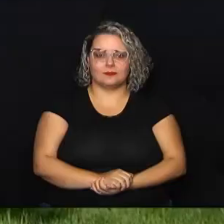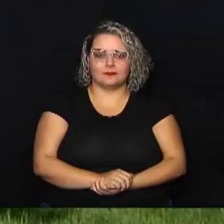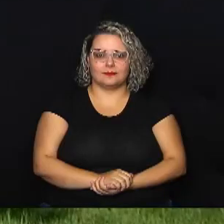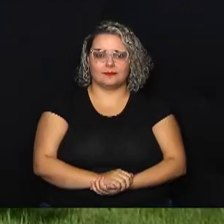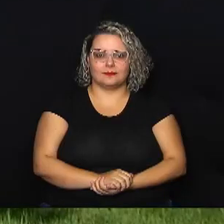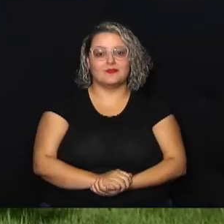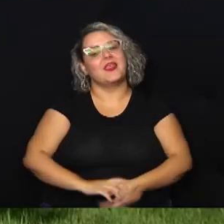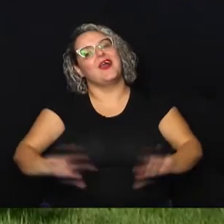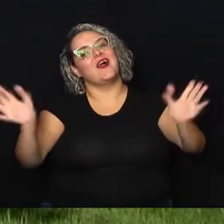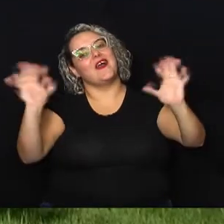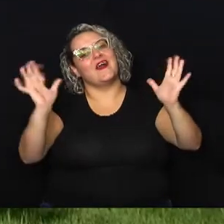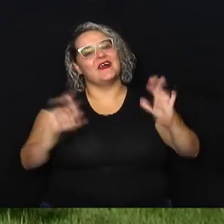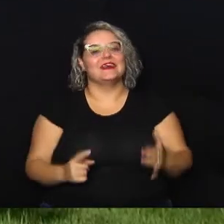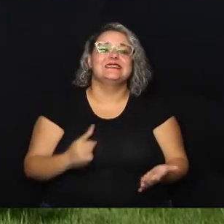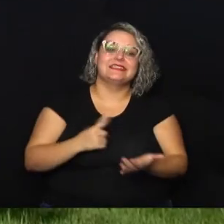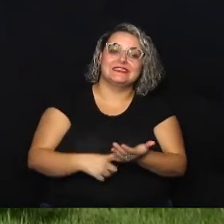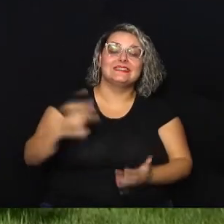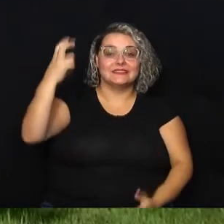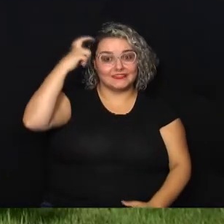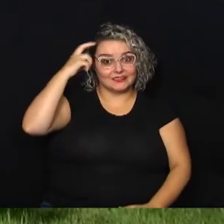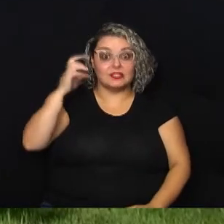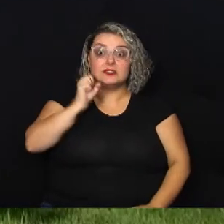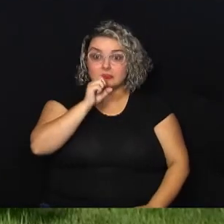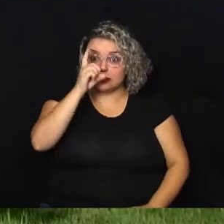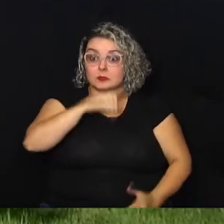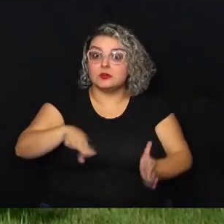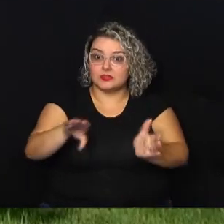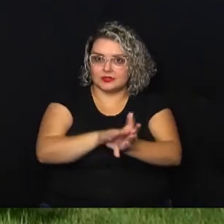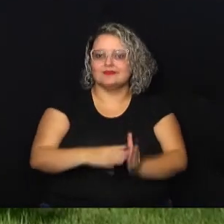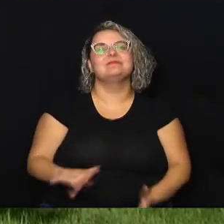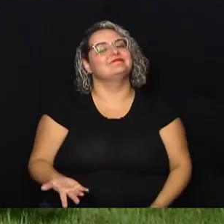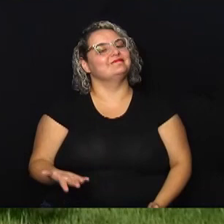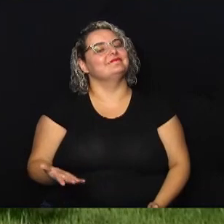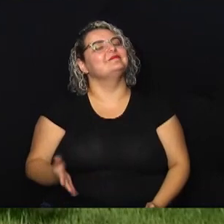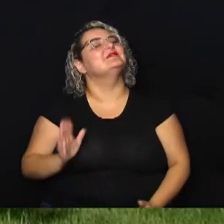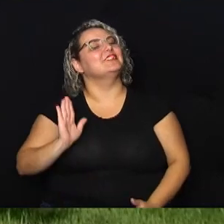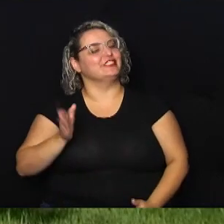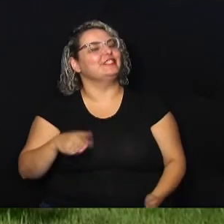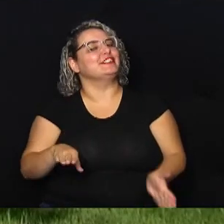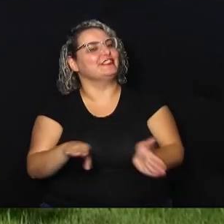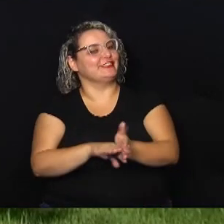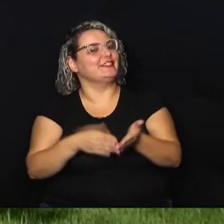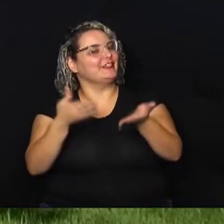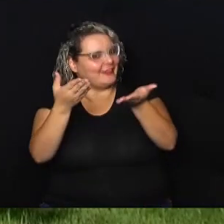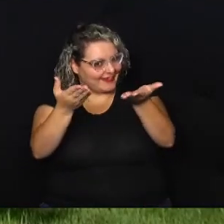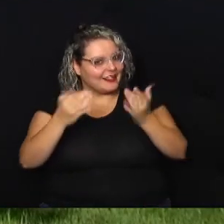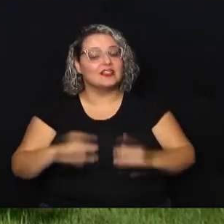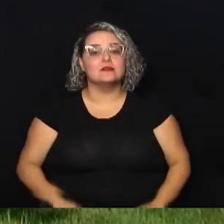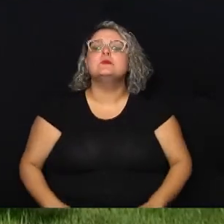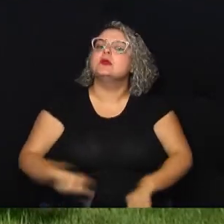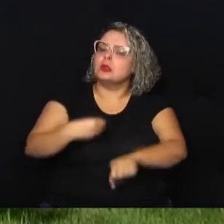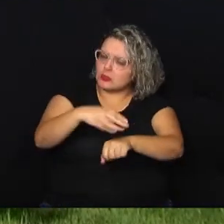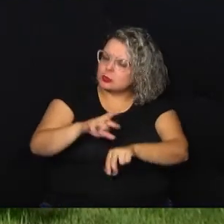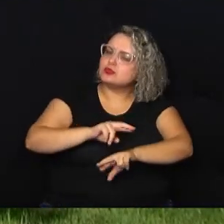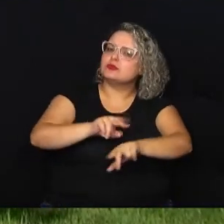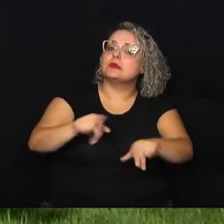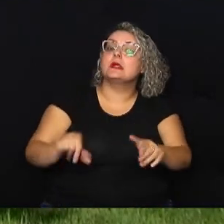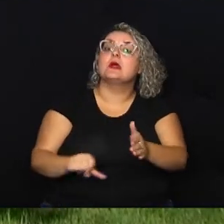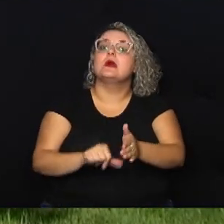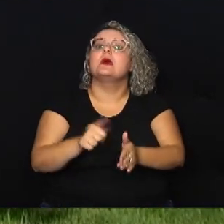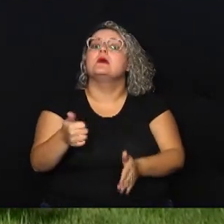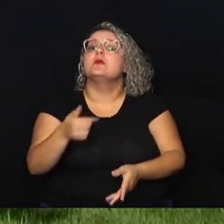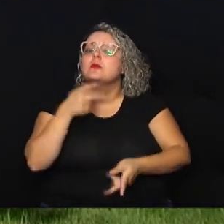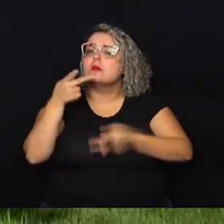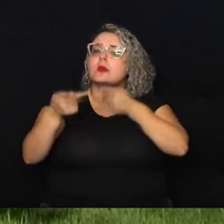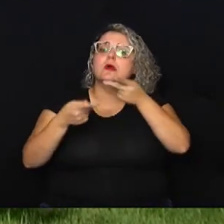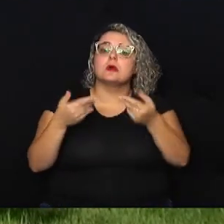Olá, Agenda Cultural no ar, final de semana chegou, tá batendo aí na sua porta. E eu já chego com dica. E a primeira é para falar